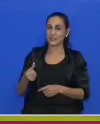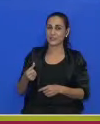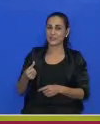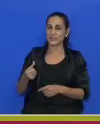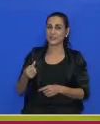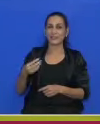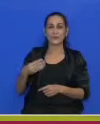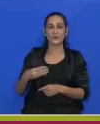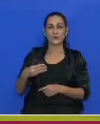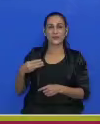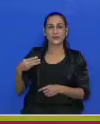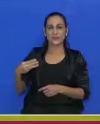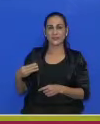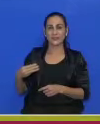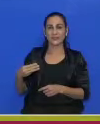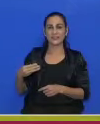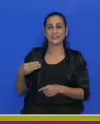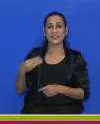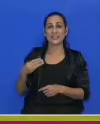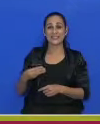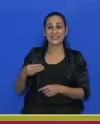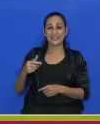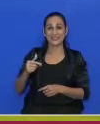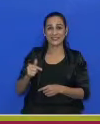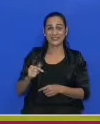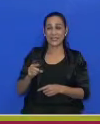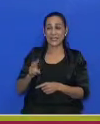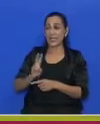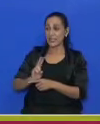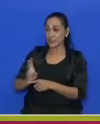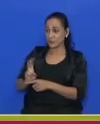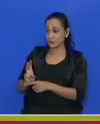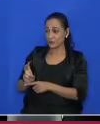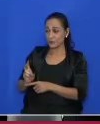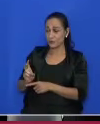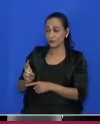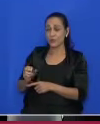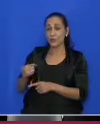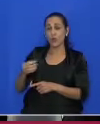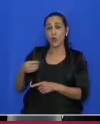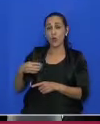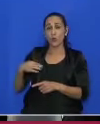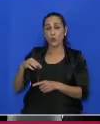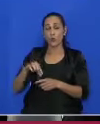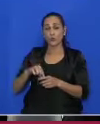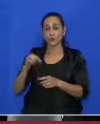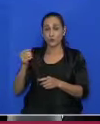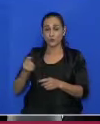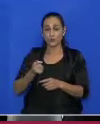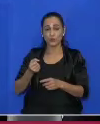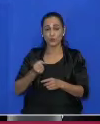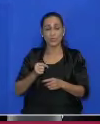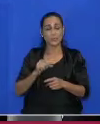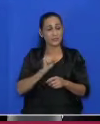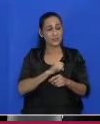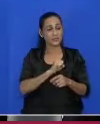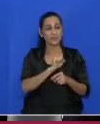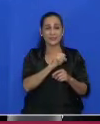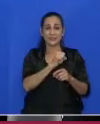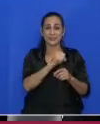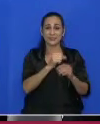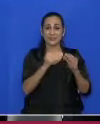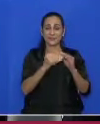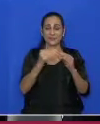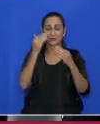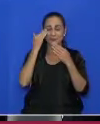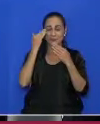26, 43 e 37. As senhoras confirmam os números sorteados, senhoras? Sim, confirmo. Sim,